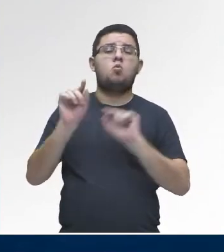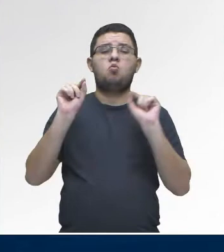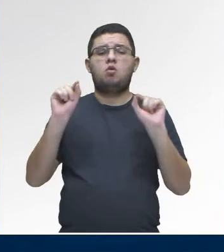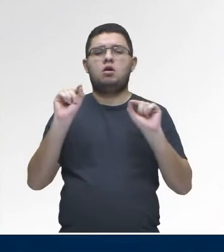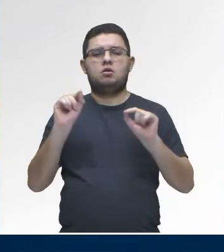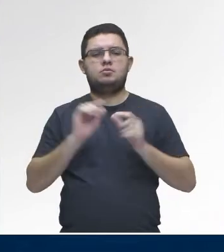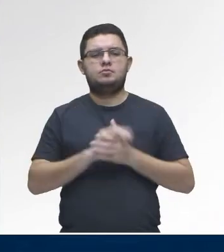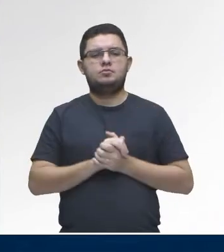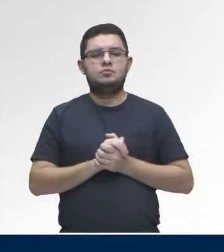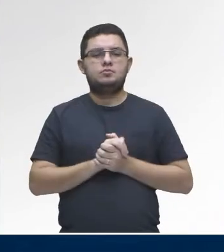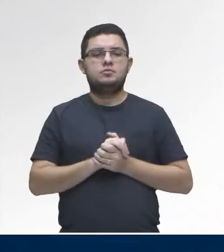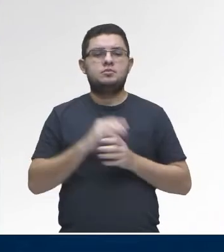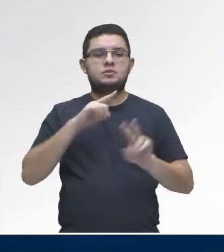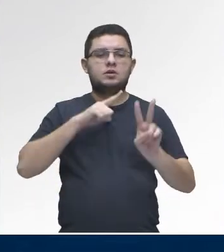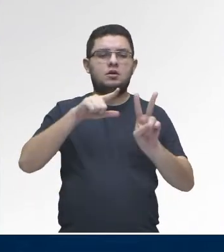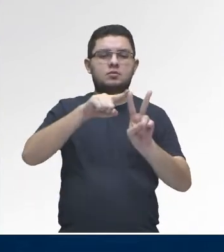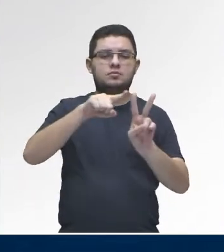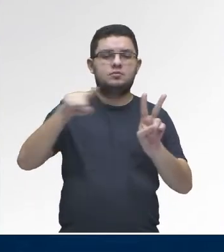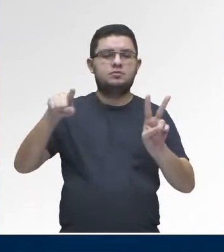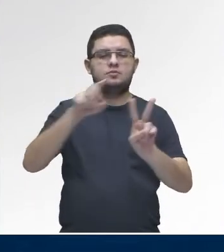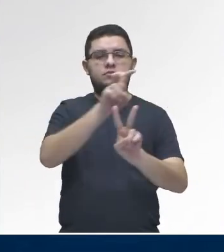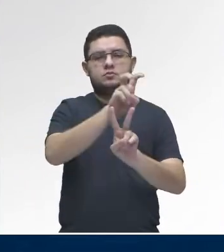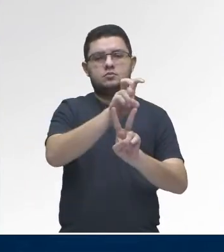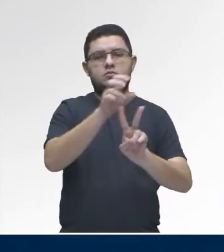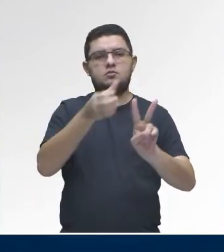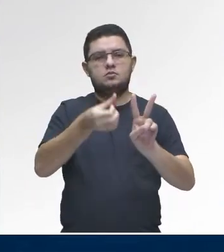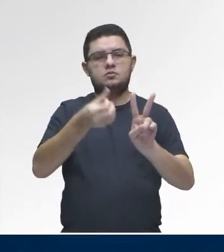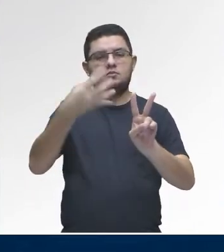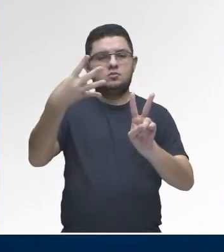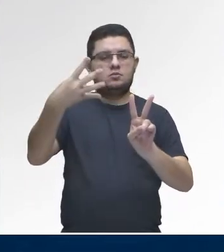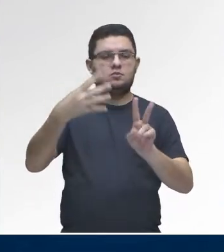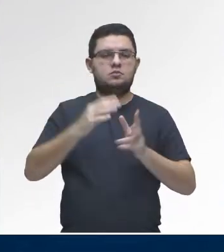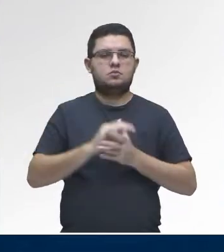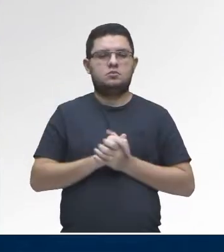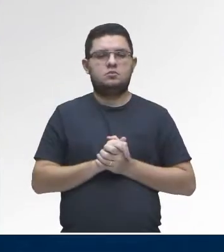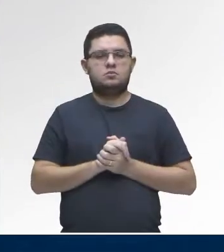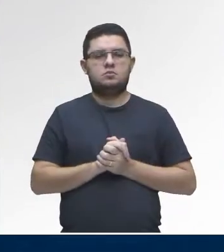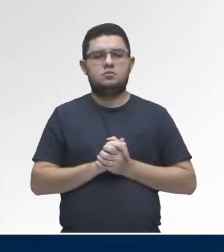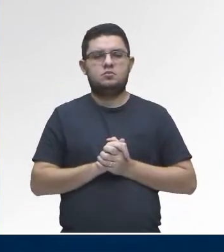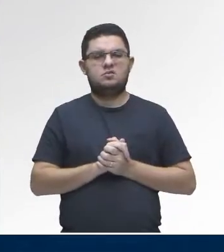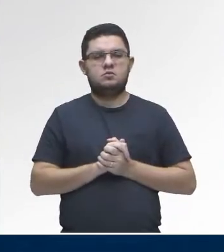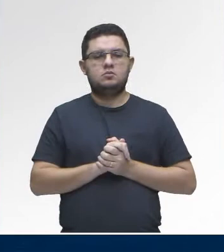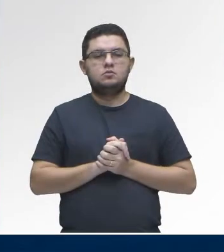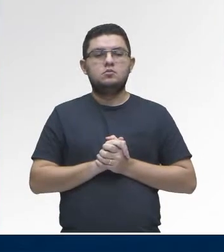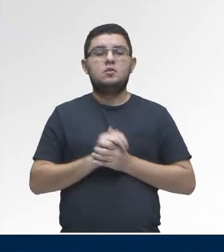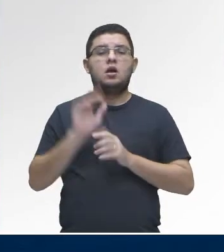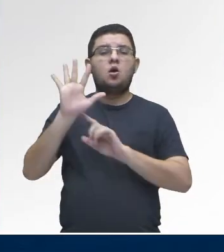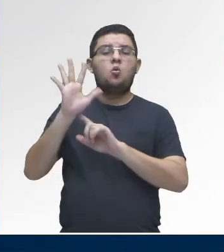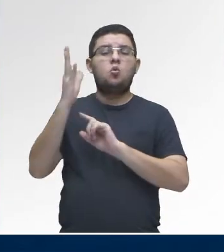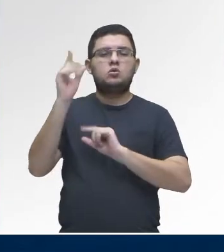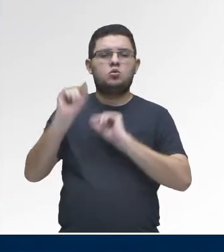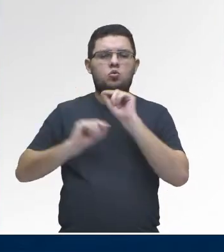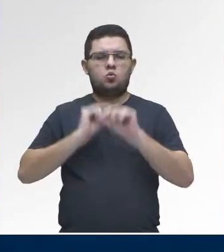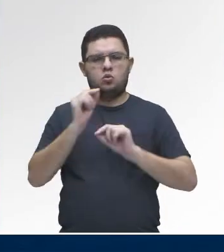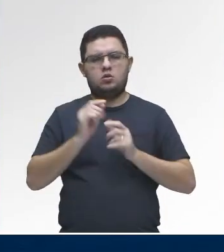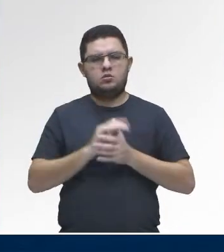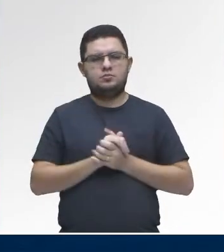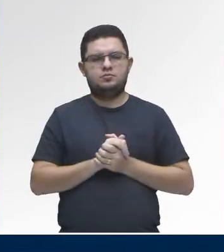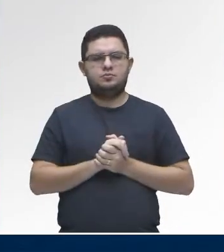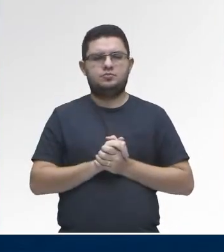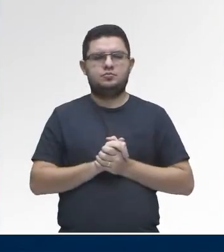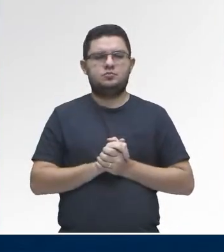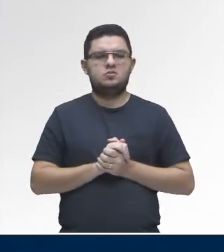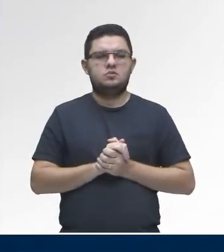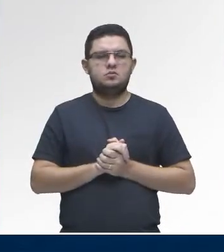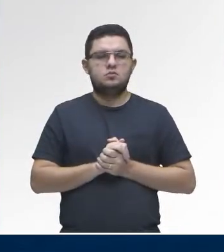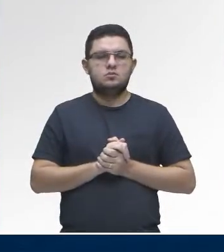raiz quinta de 6 elevado a 4. Vamos verificar aqui o que aconteceu para a gente ter essa igualdade aqui, né?